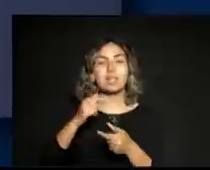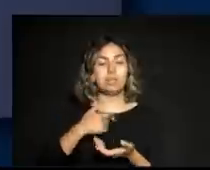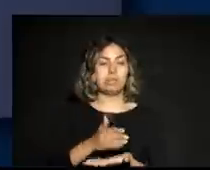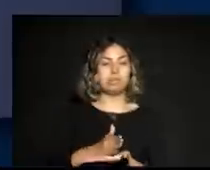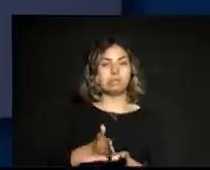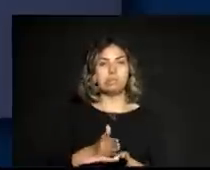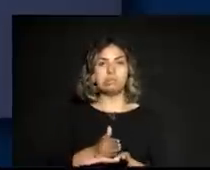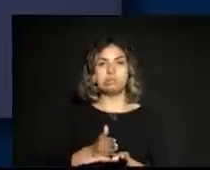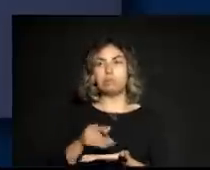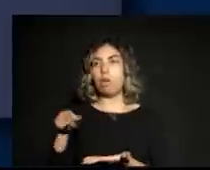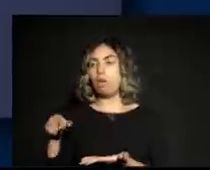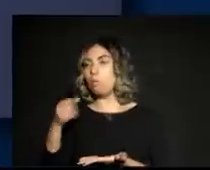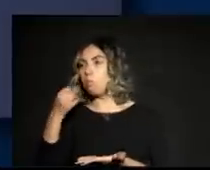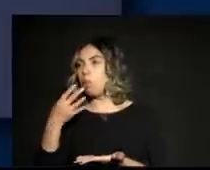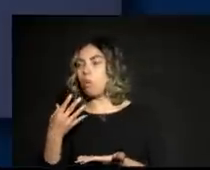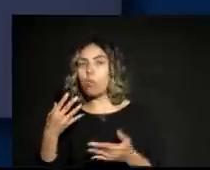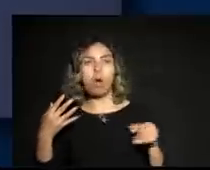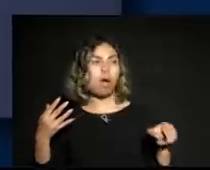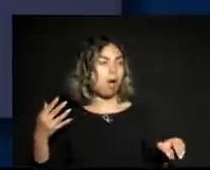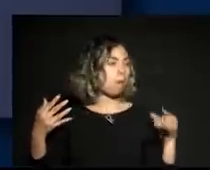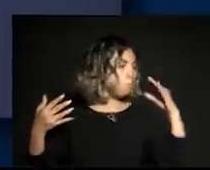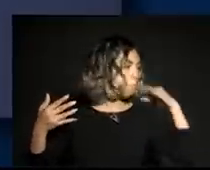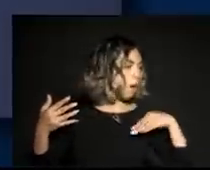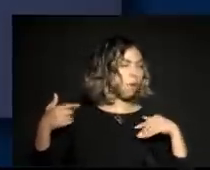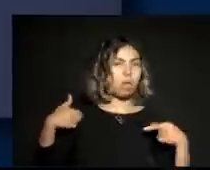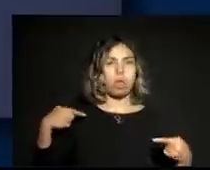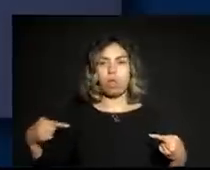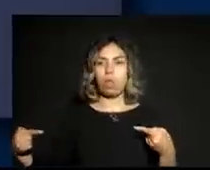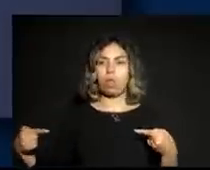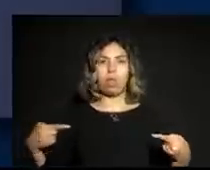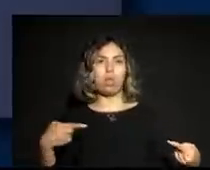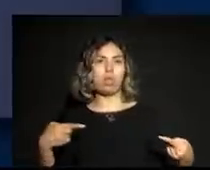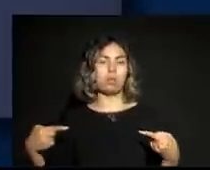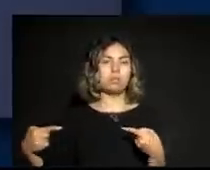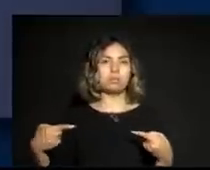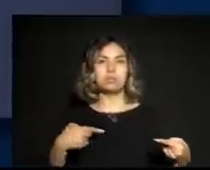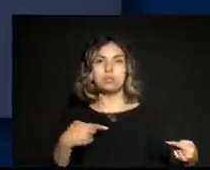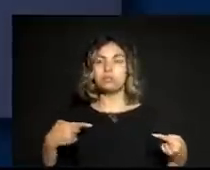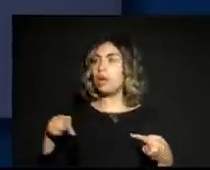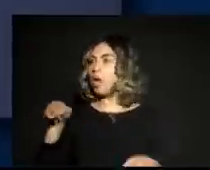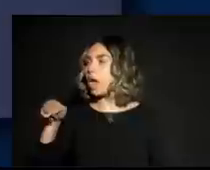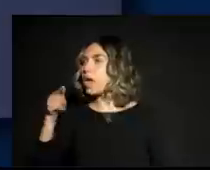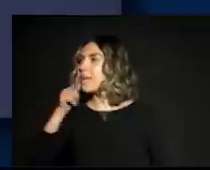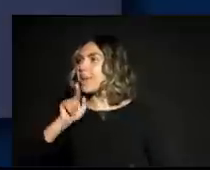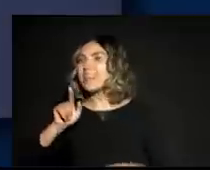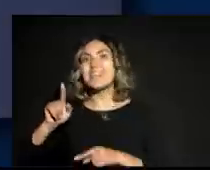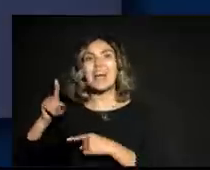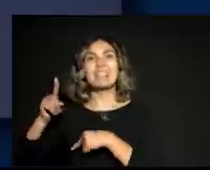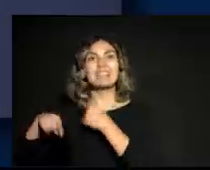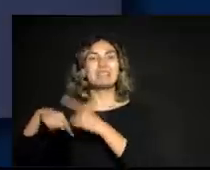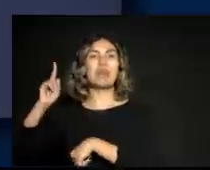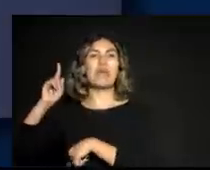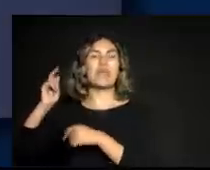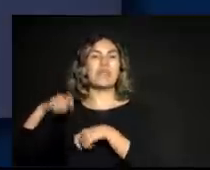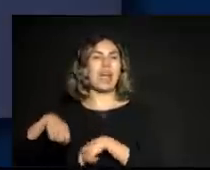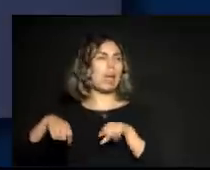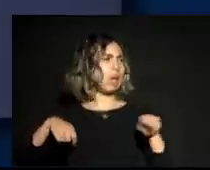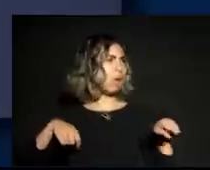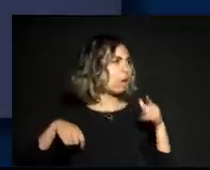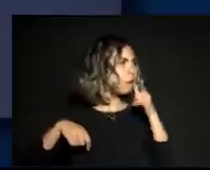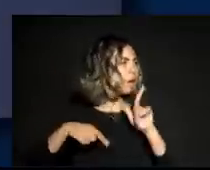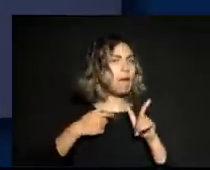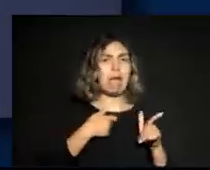o mal Era sempre uma coisa boa e uma coisa ruim se alguém ganhava e seu sucesso alguém me ama e seu fracasso